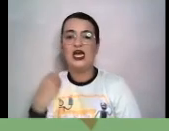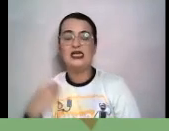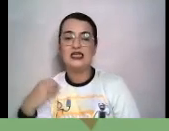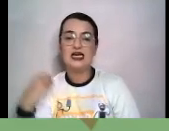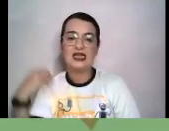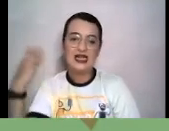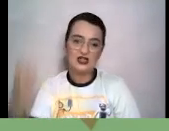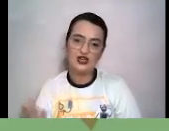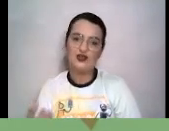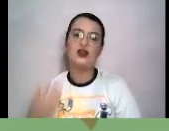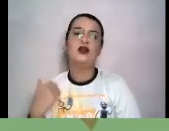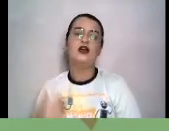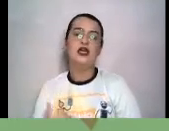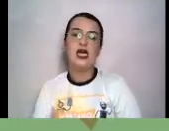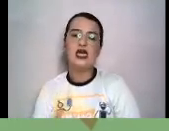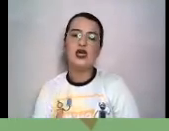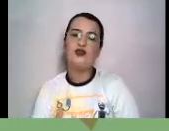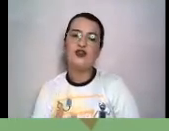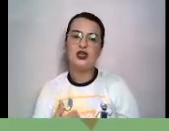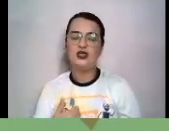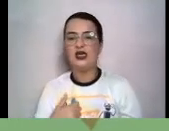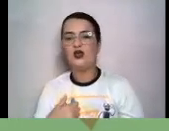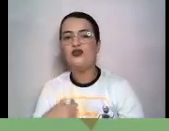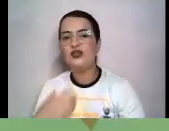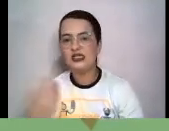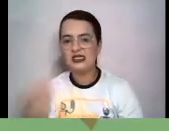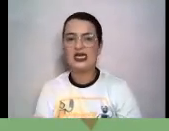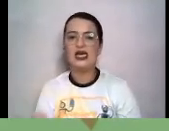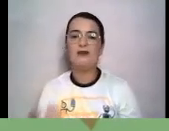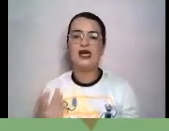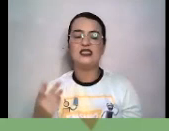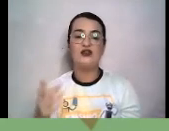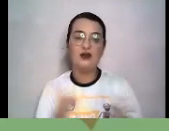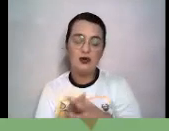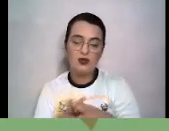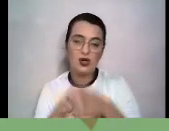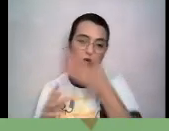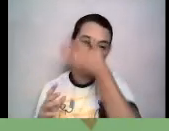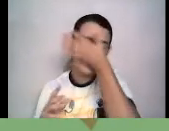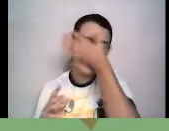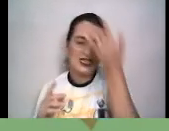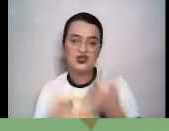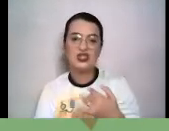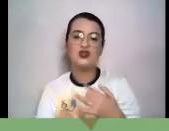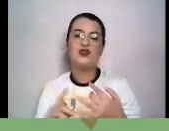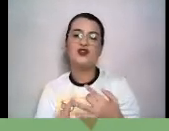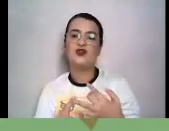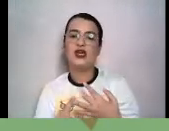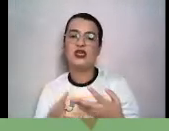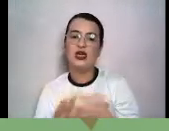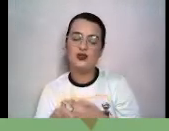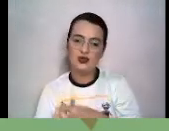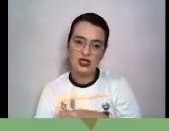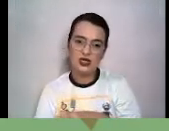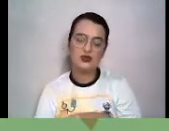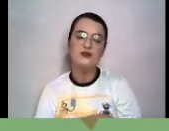desastre, essa catástrofe. E aí, o fim, né, com o fim dessa guerra, país que formou um bloco aliado, Estados Unidos, União